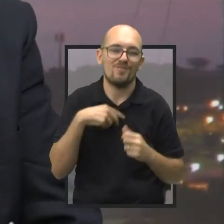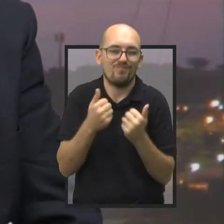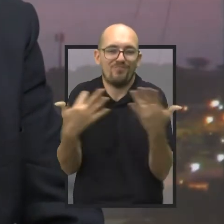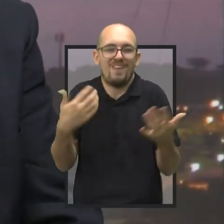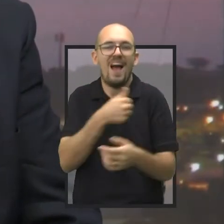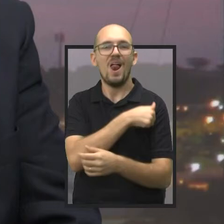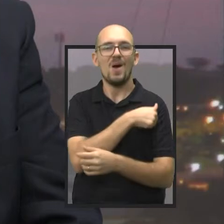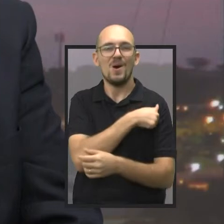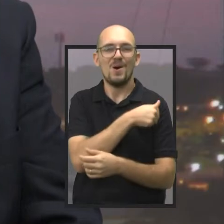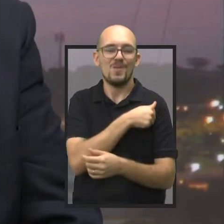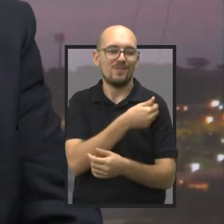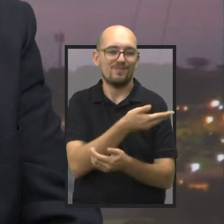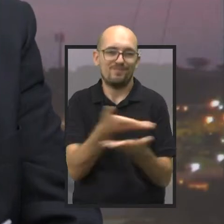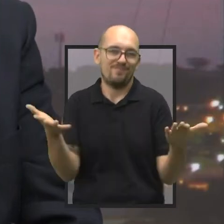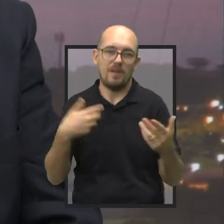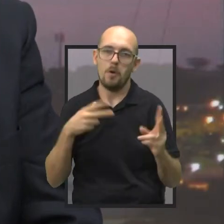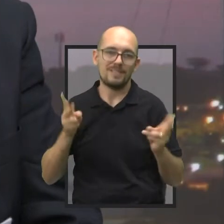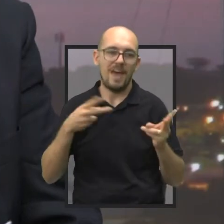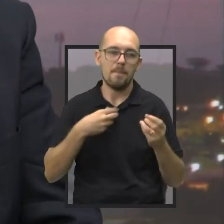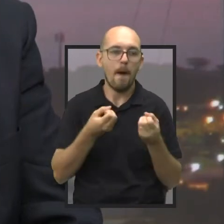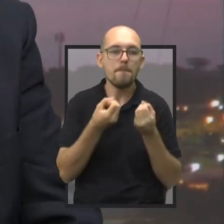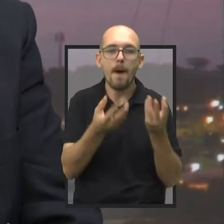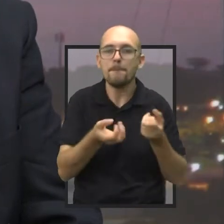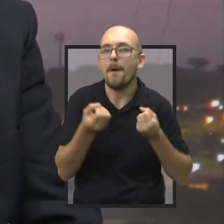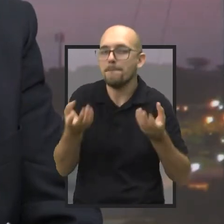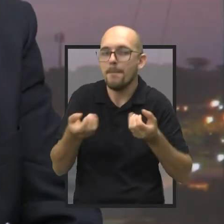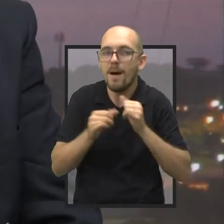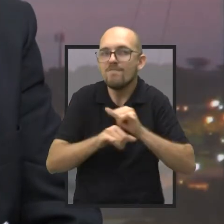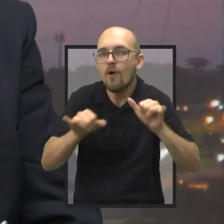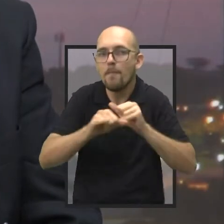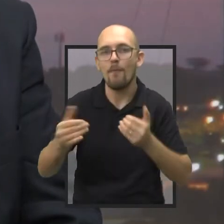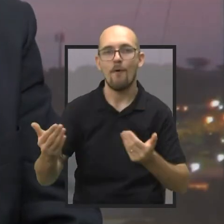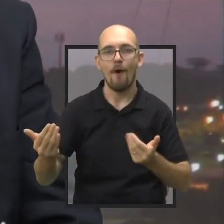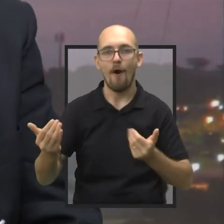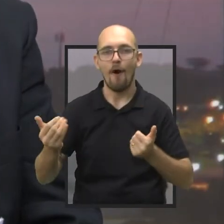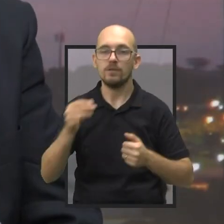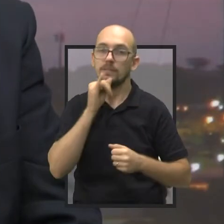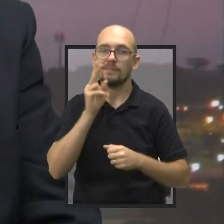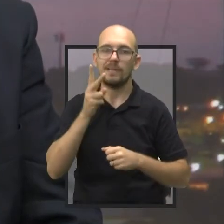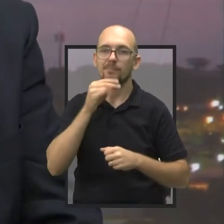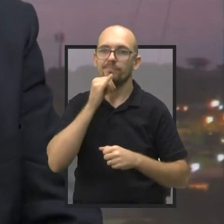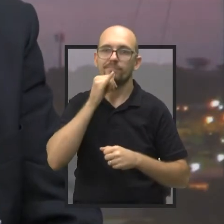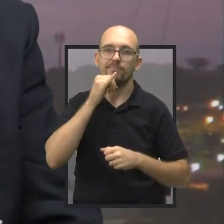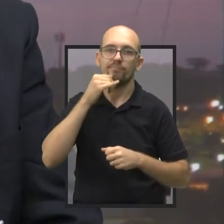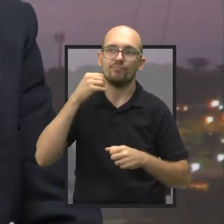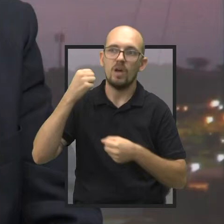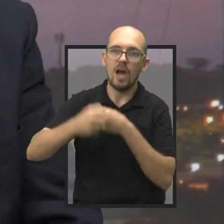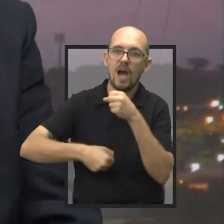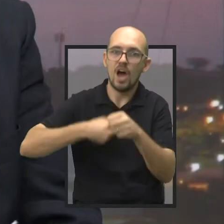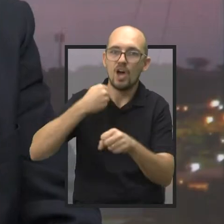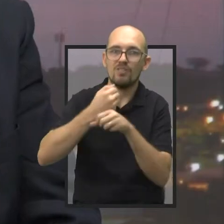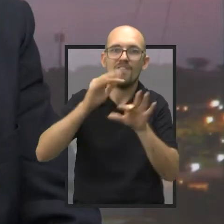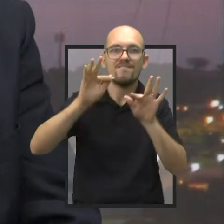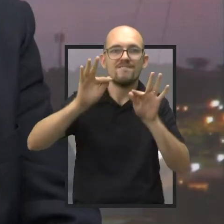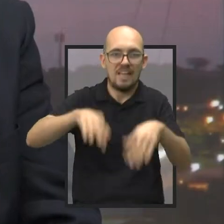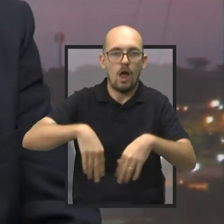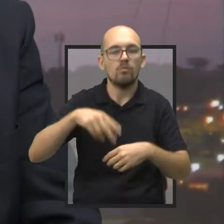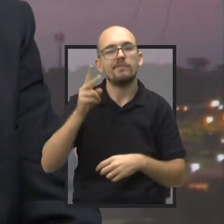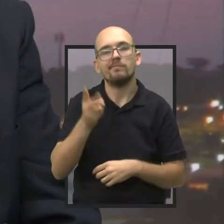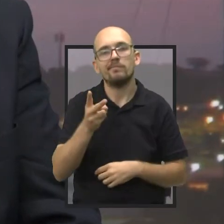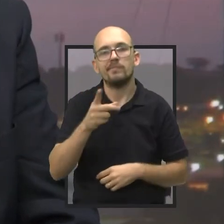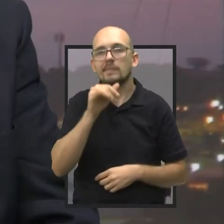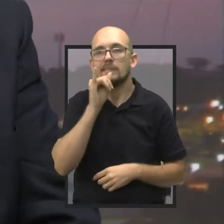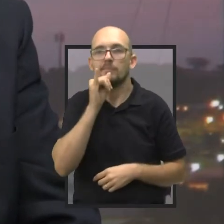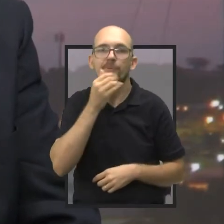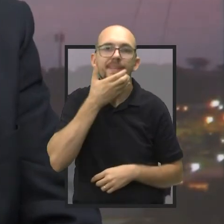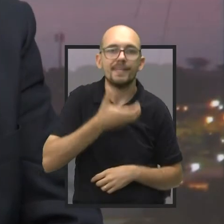a essa camada, né, da juventude. Então todo final do ano tem as feiras